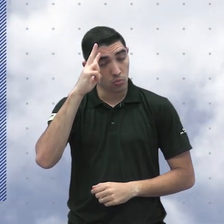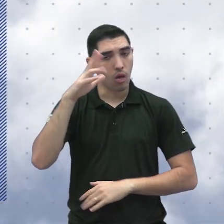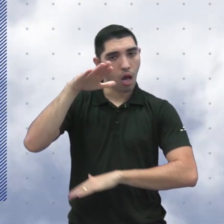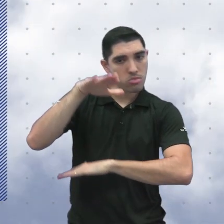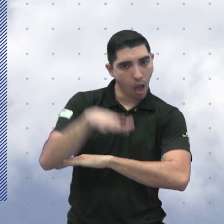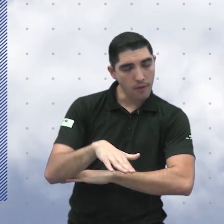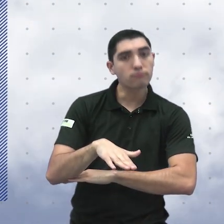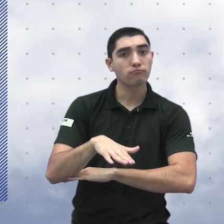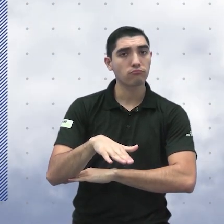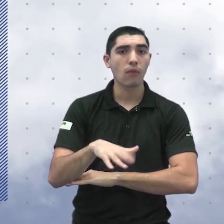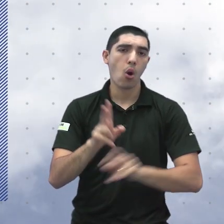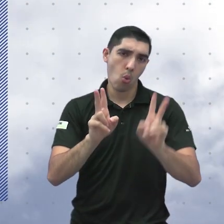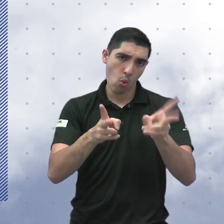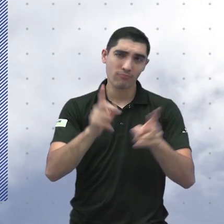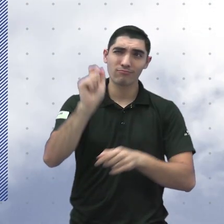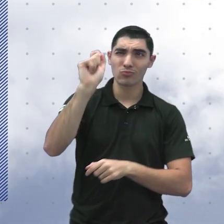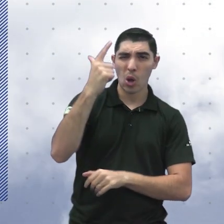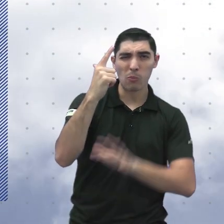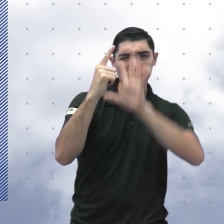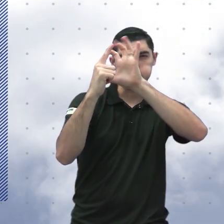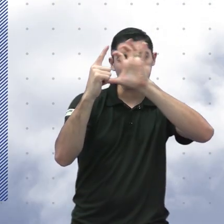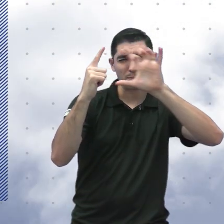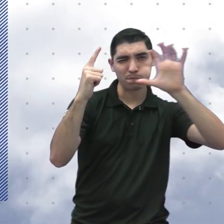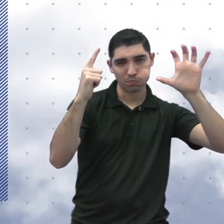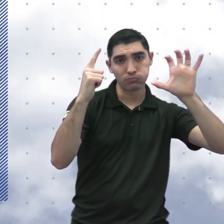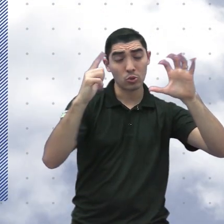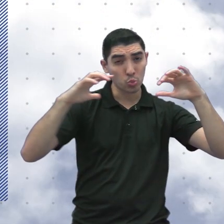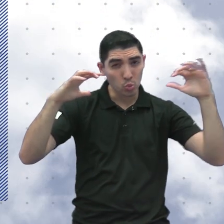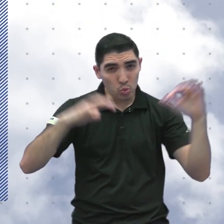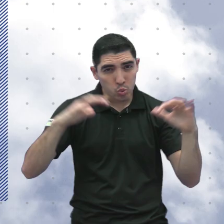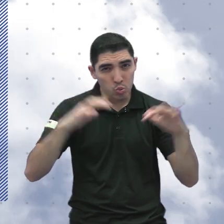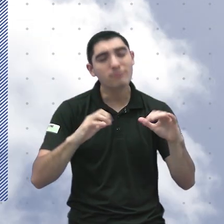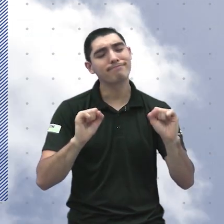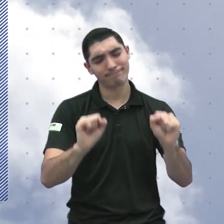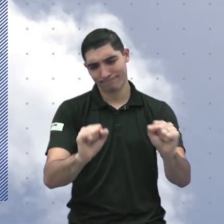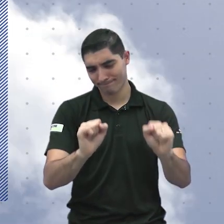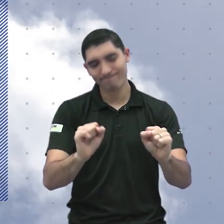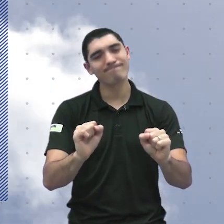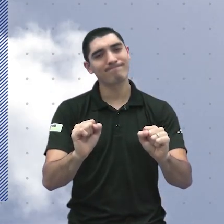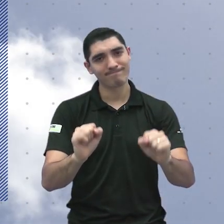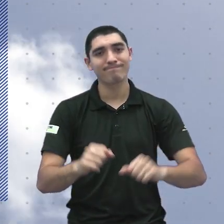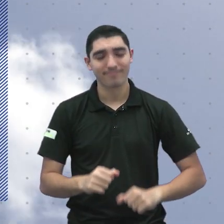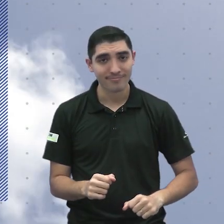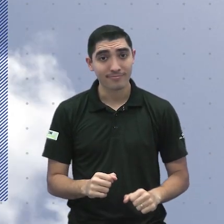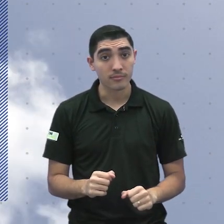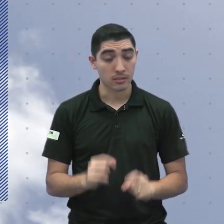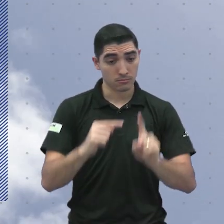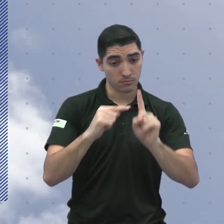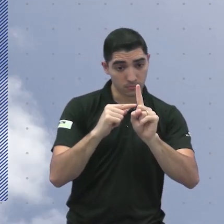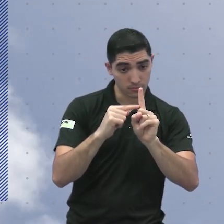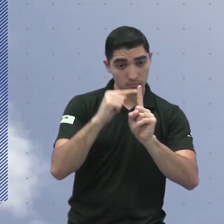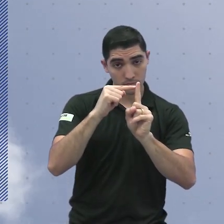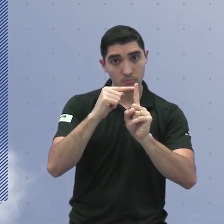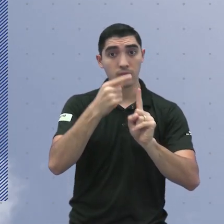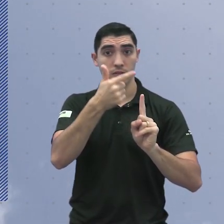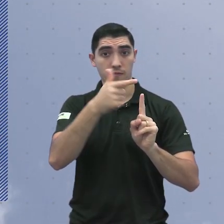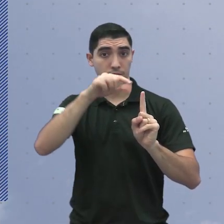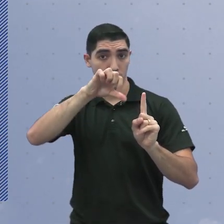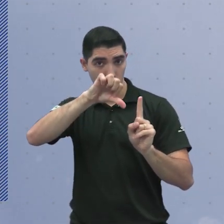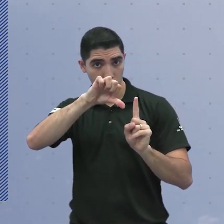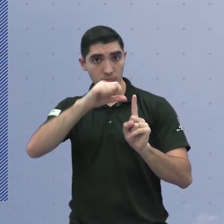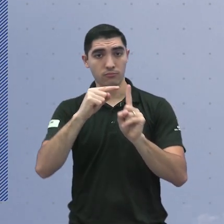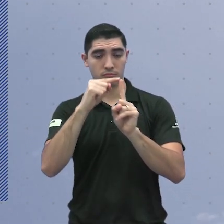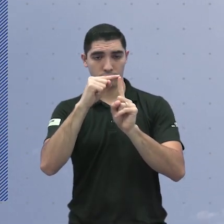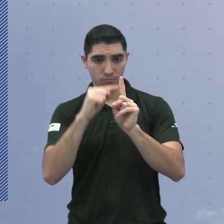Nessa segunda-feira, a tarde permanece com o sol entre nuvens. Há chances de chuva a qualquer momento. A máxima prevista é